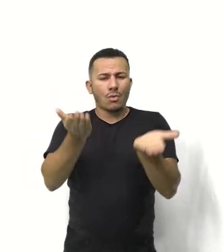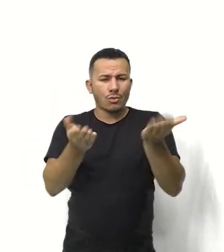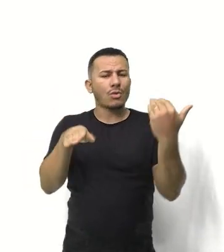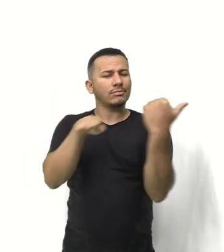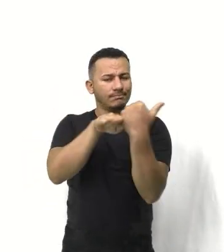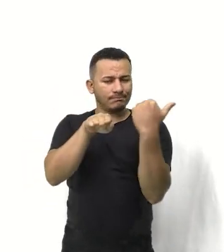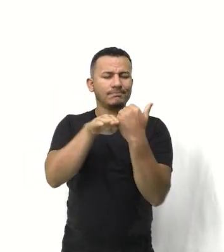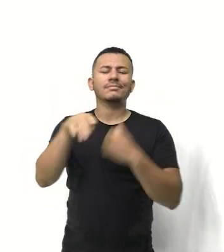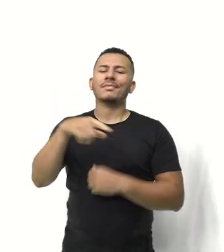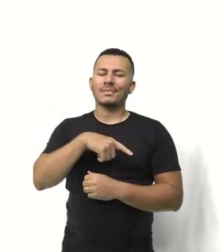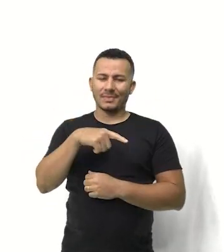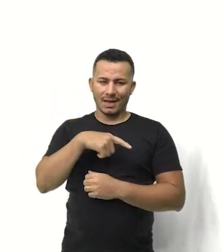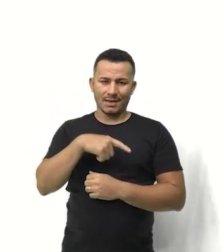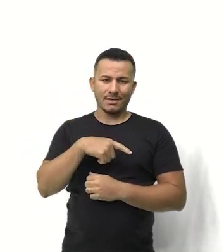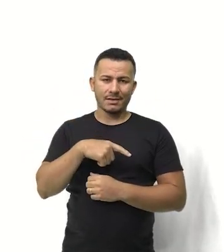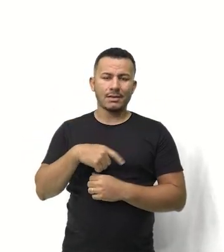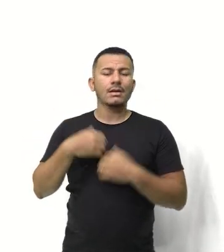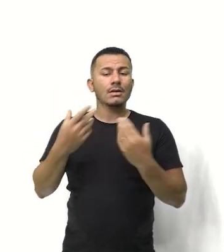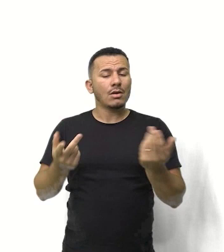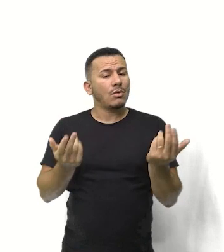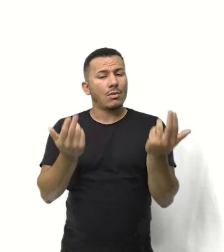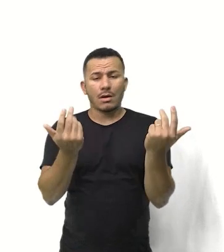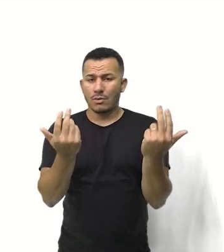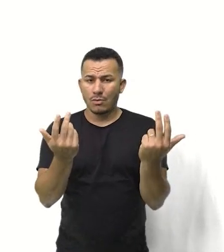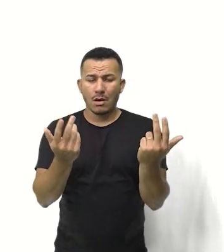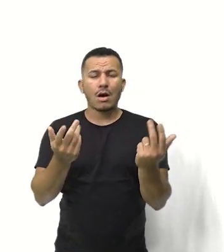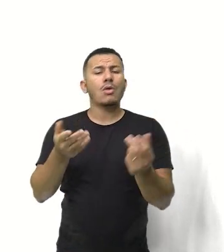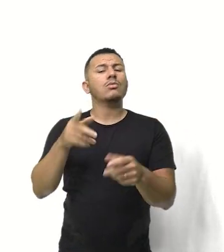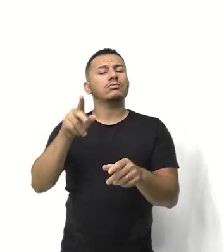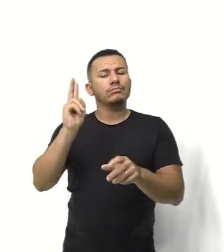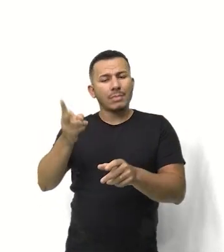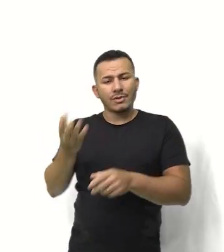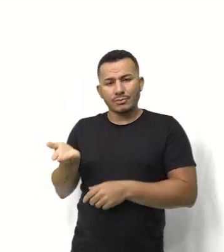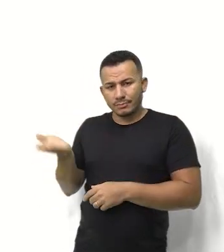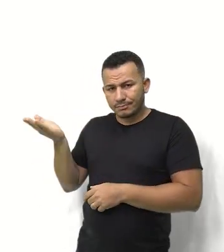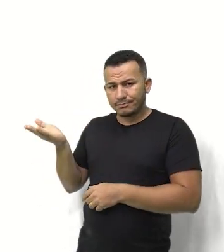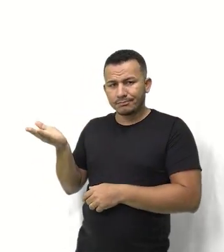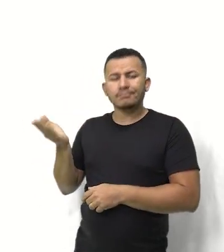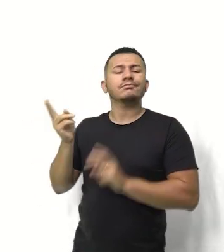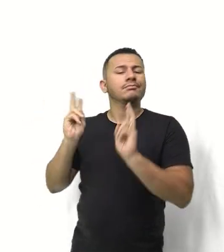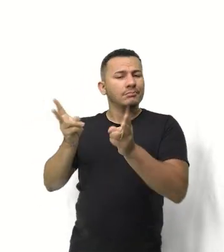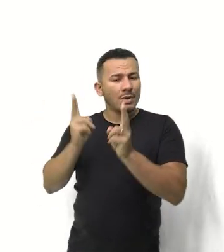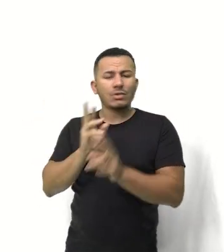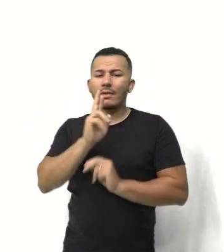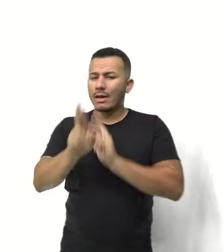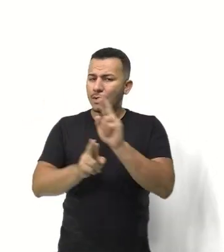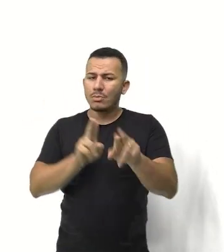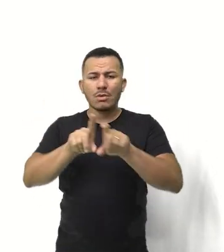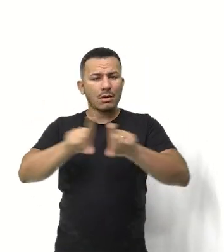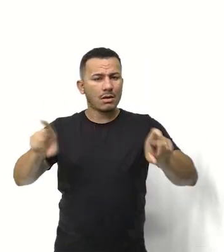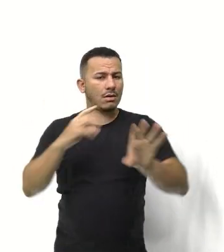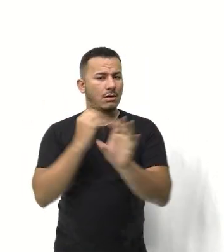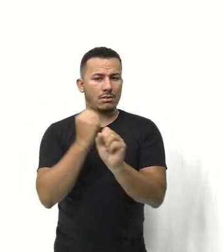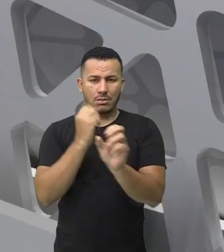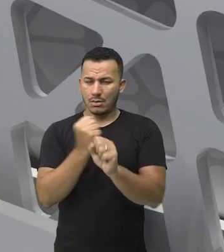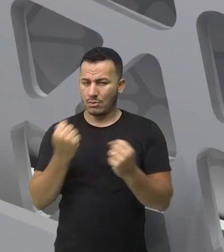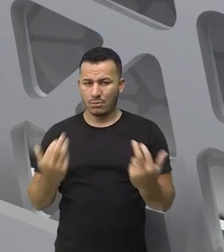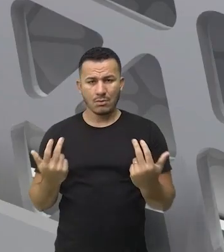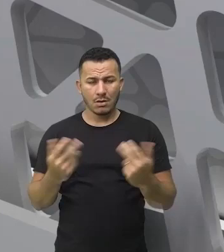Então, é dessa forma, pessoal, que nós vamos resolver as